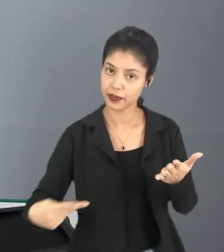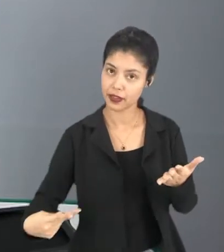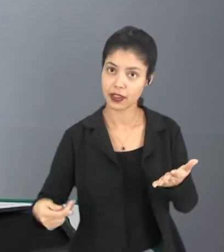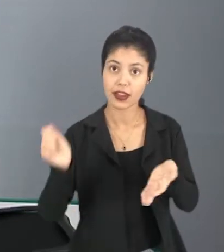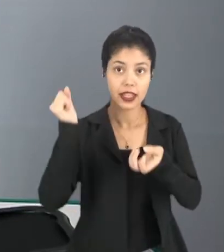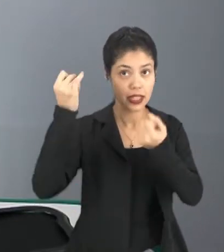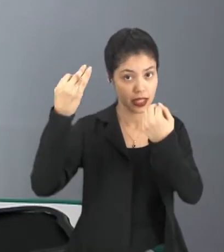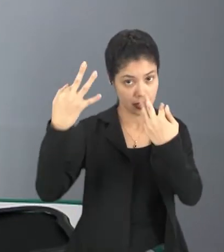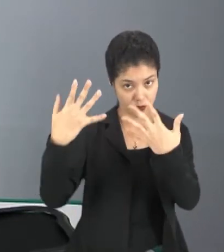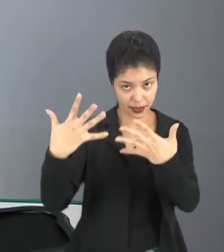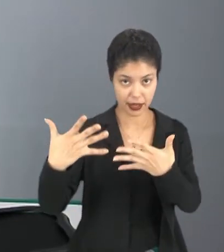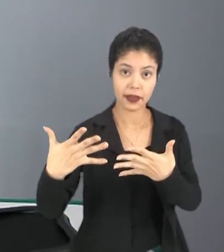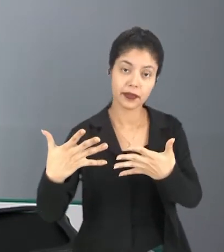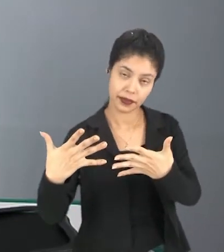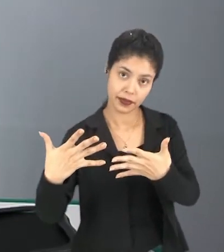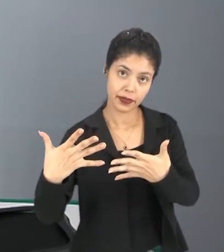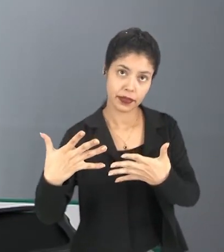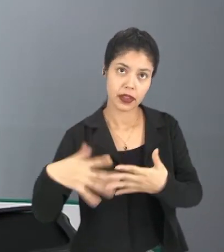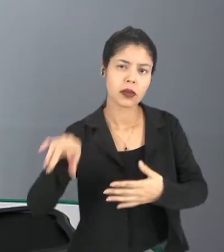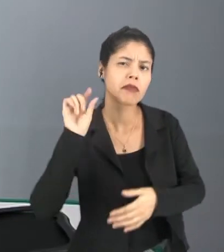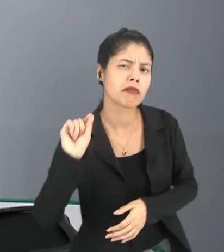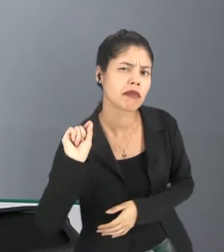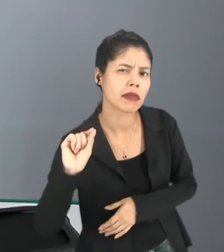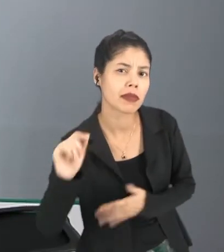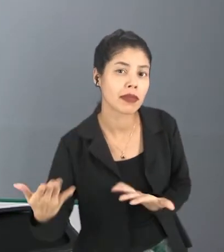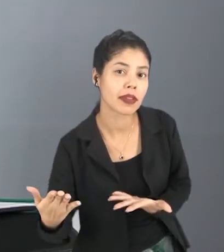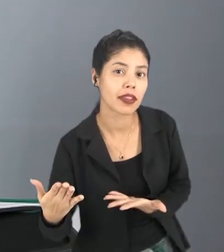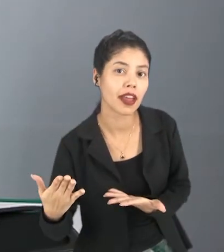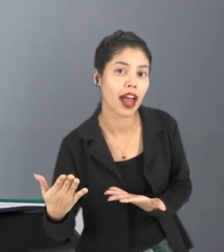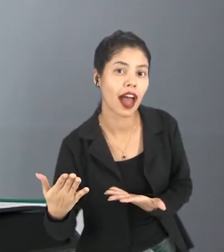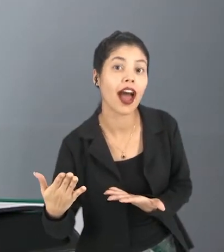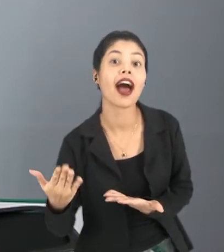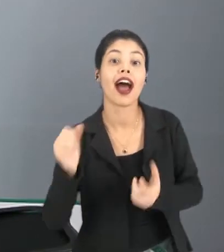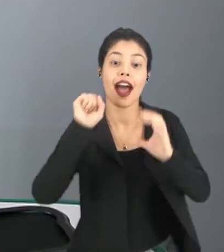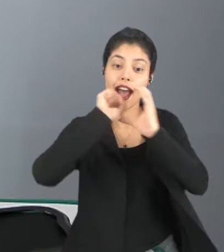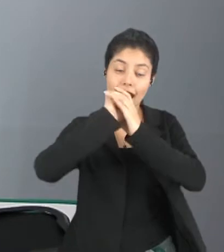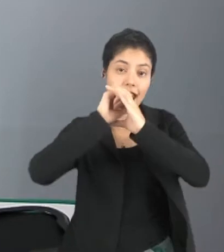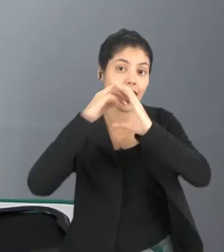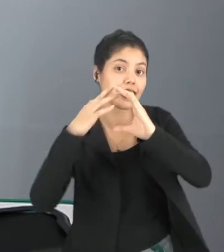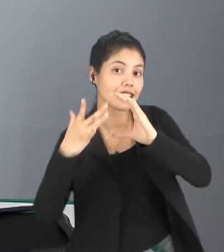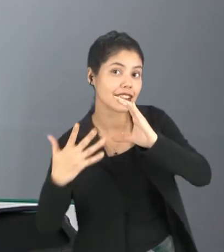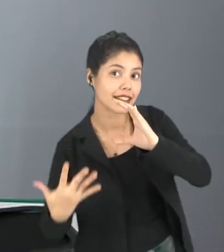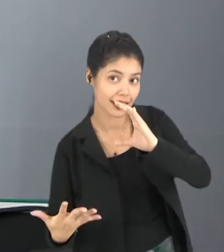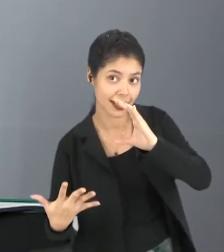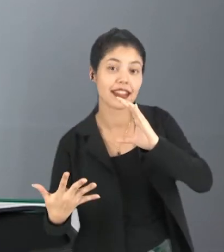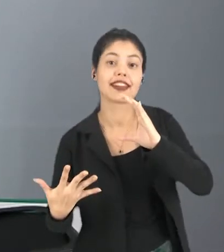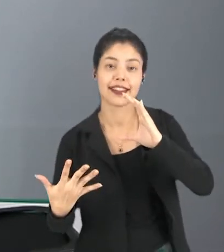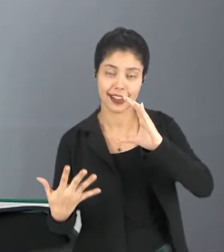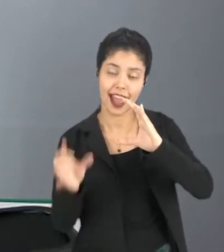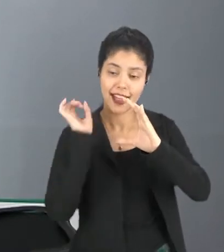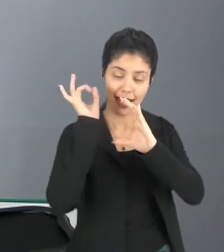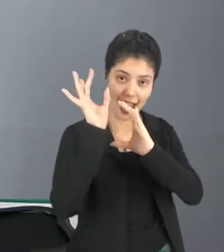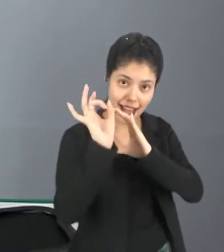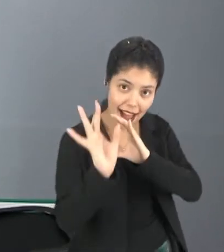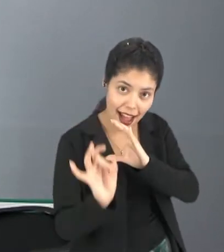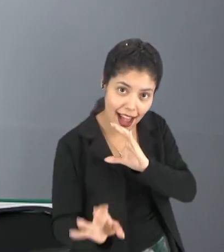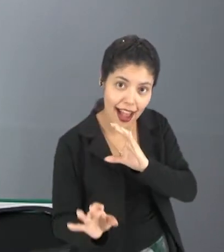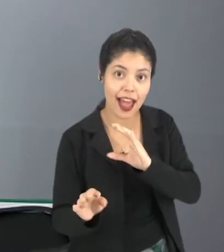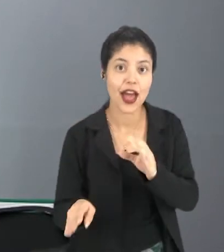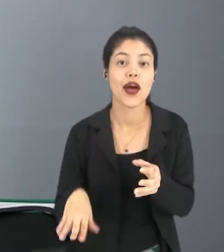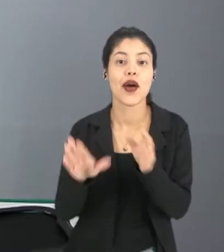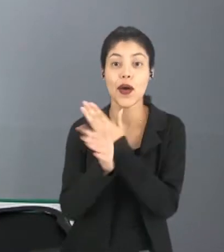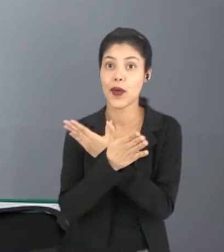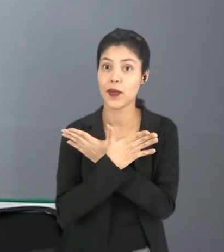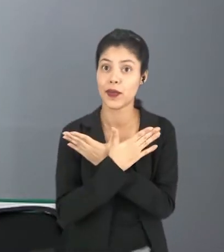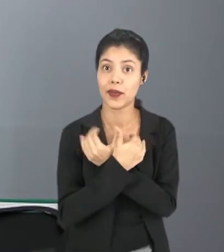vai falar sobre o quê? Sobre as características das borboletas,